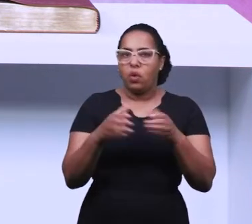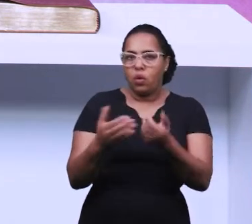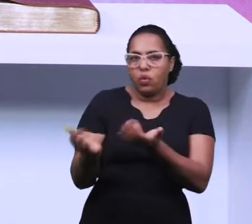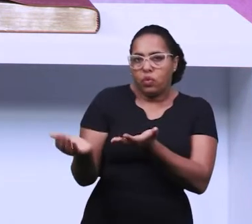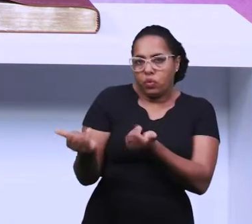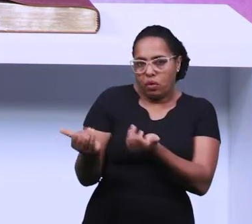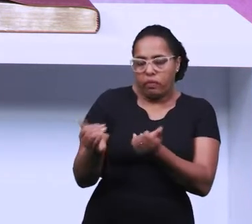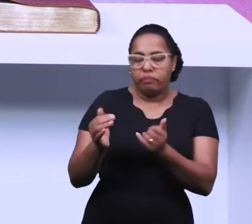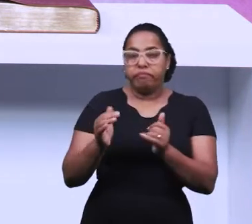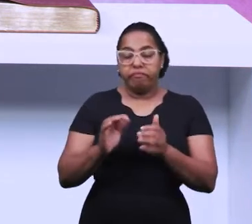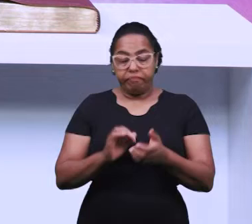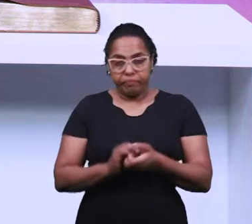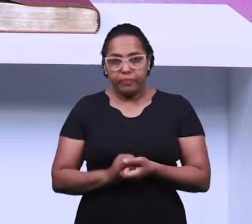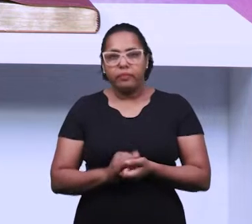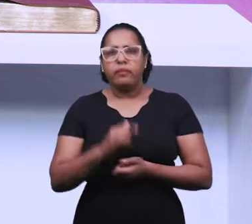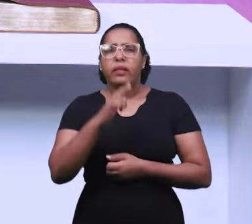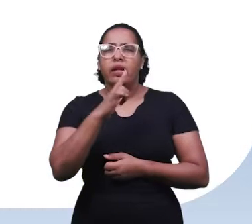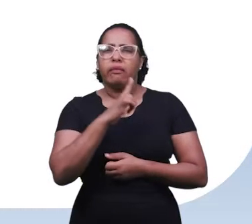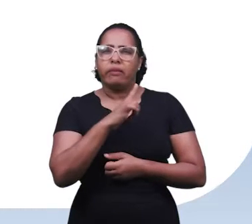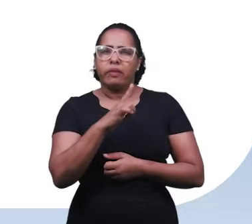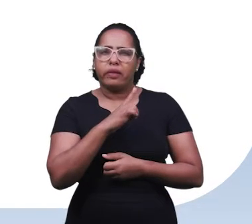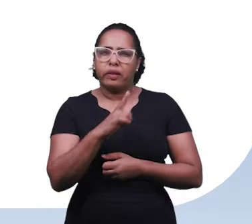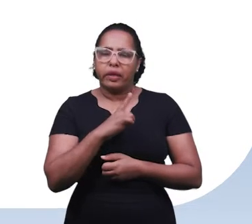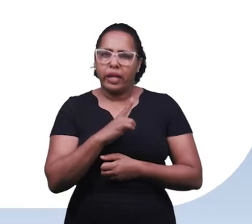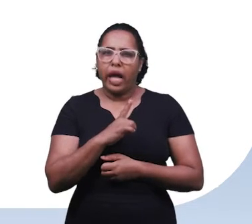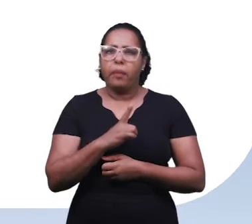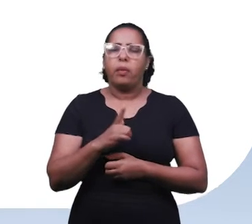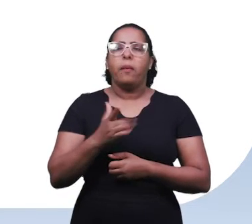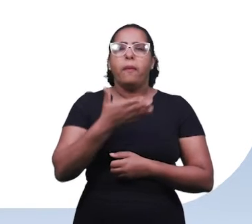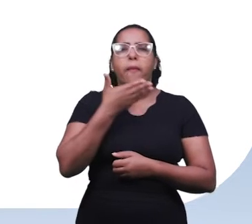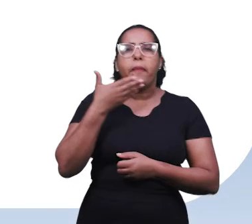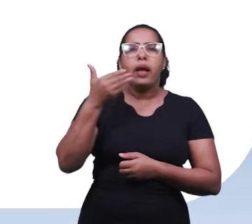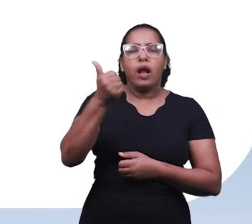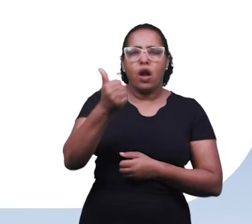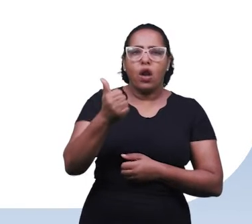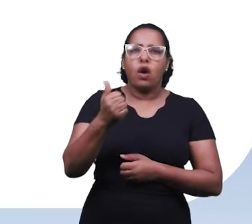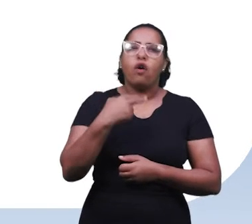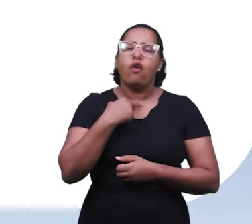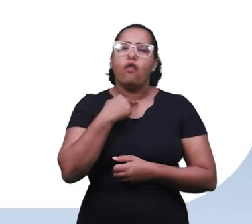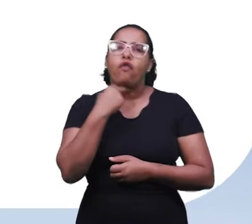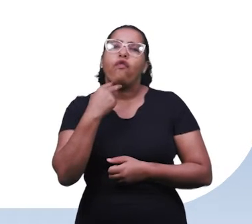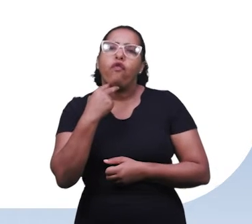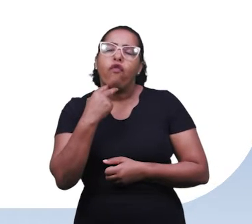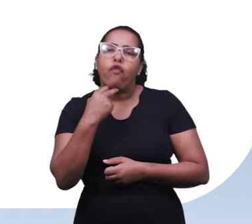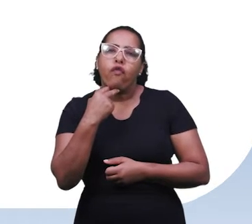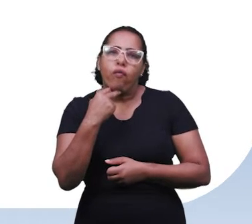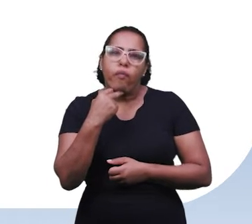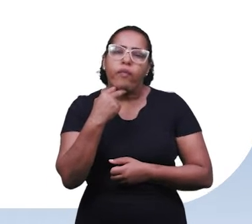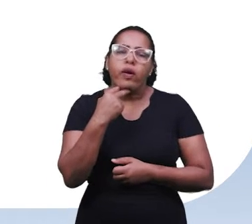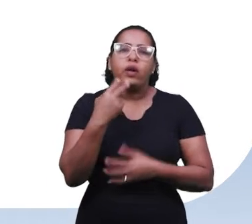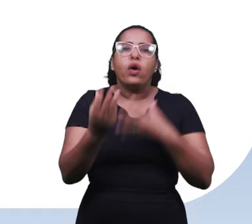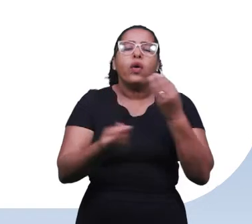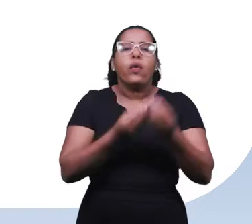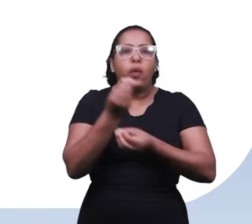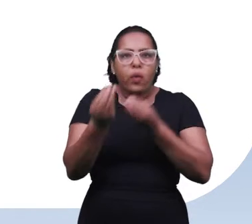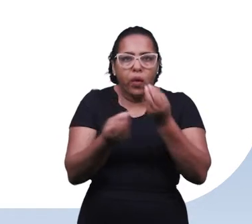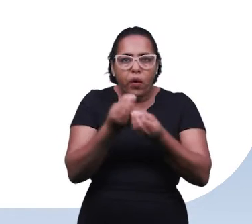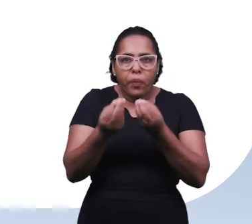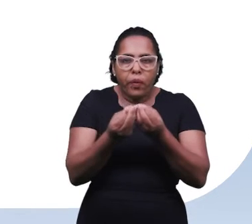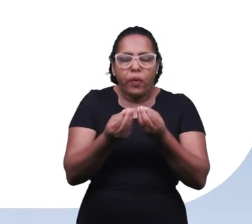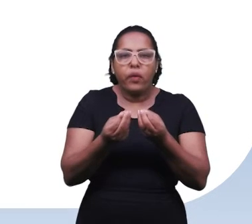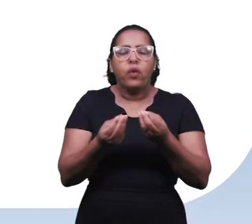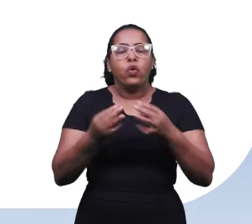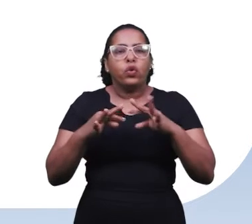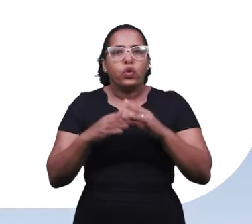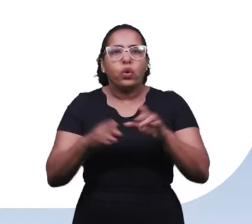mais novos. Nós temos maior estabilidade vocal e essa estabilidade vocal vai se dar